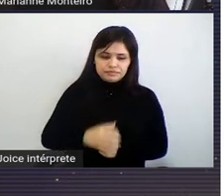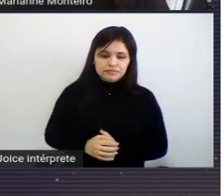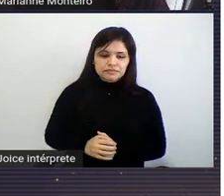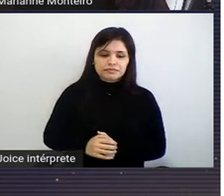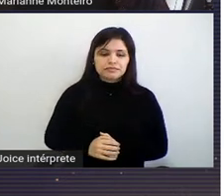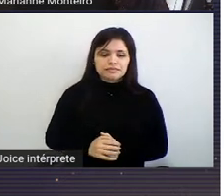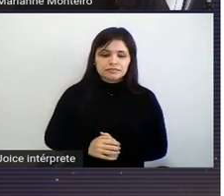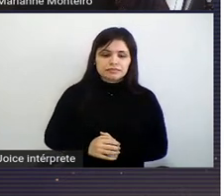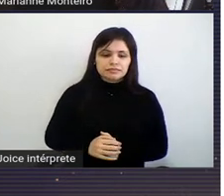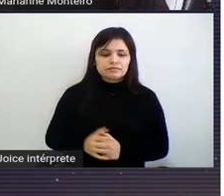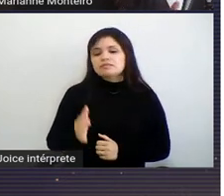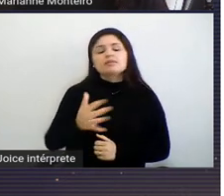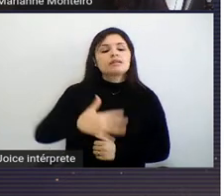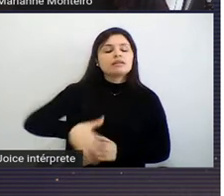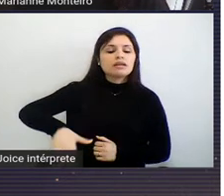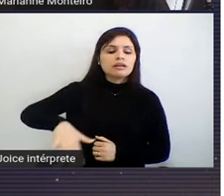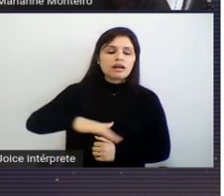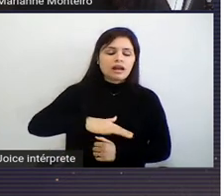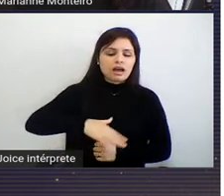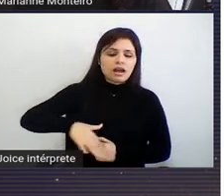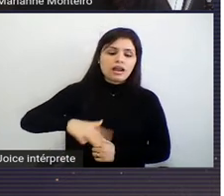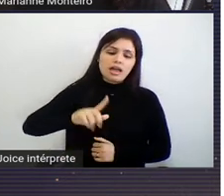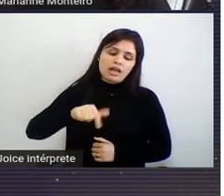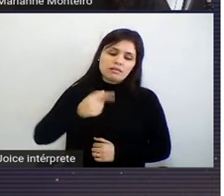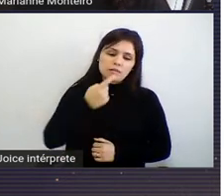Então, um campo relativamente recente.